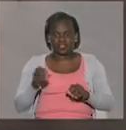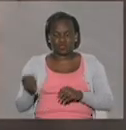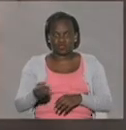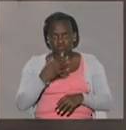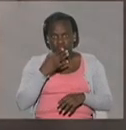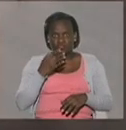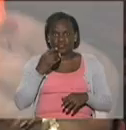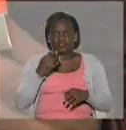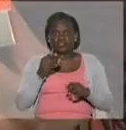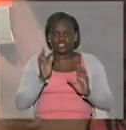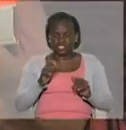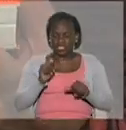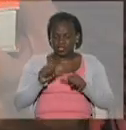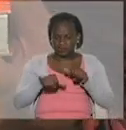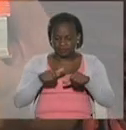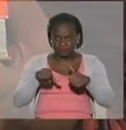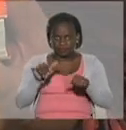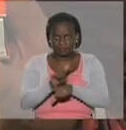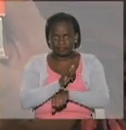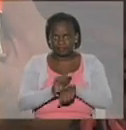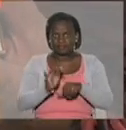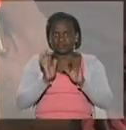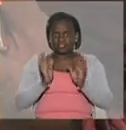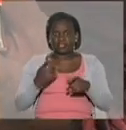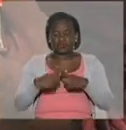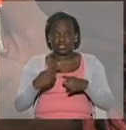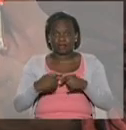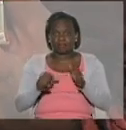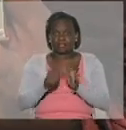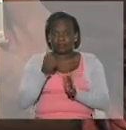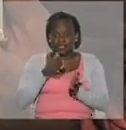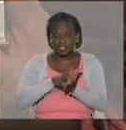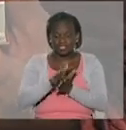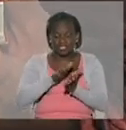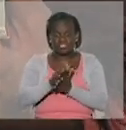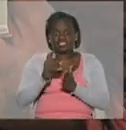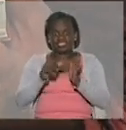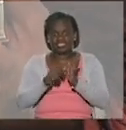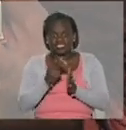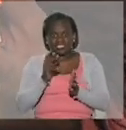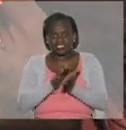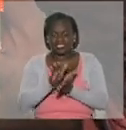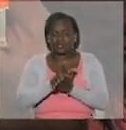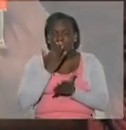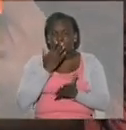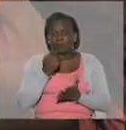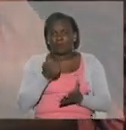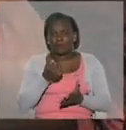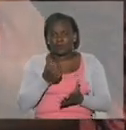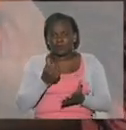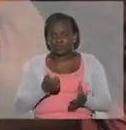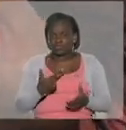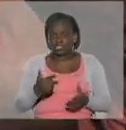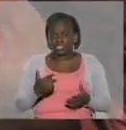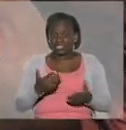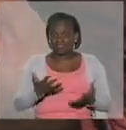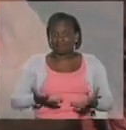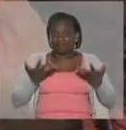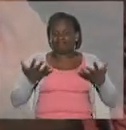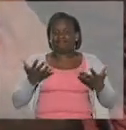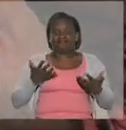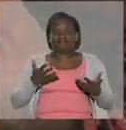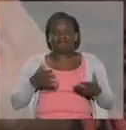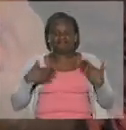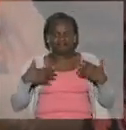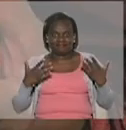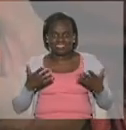uma edição que já foi reformulada, porque as primeiras elas tinham poucas cores, não tinha essa alegria